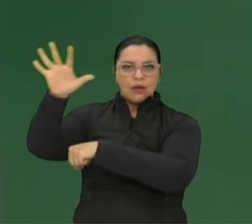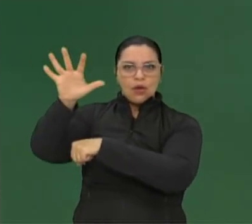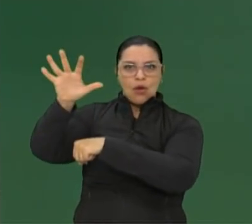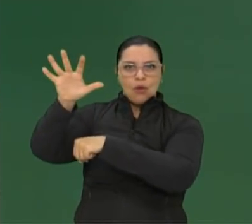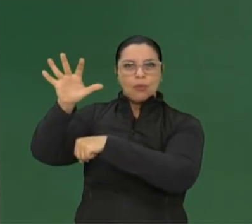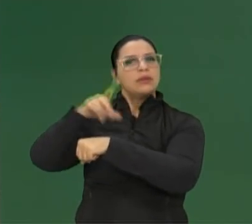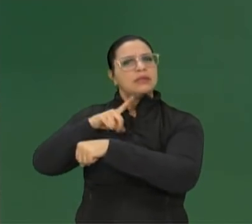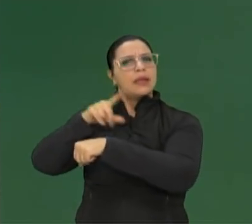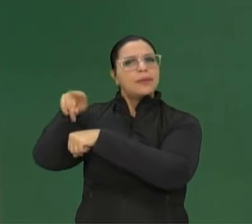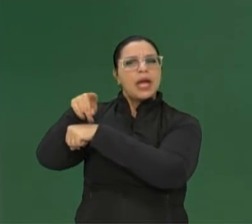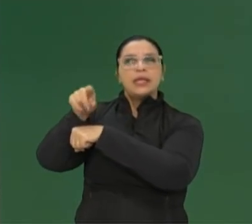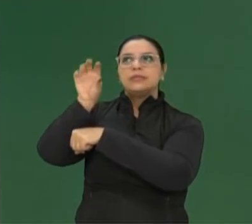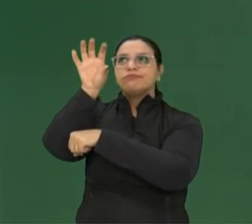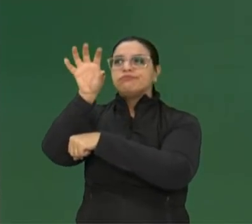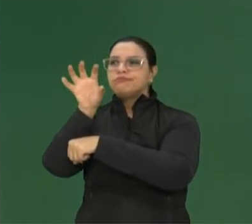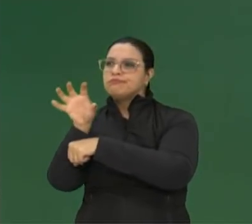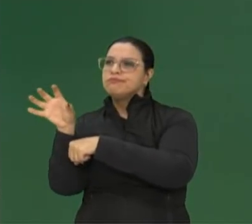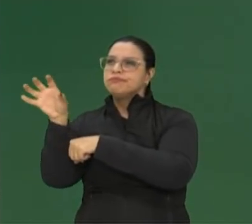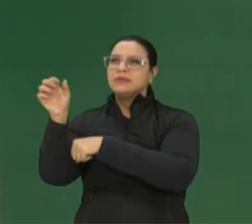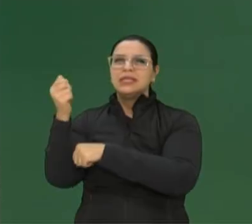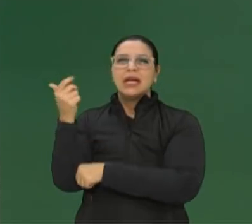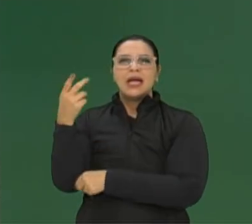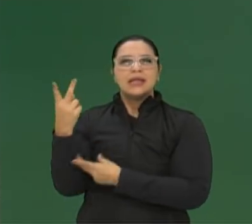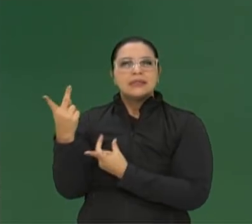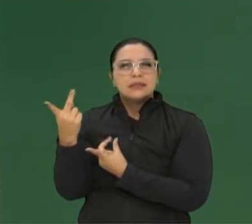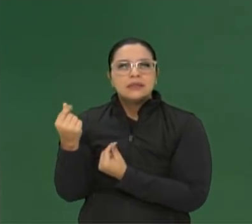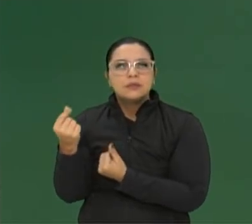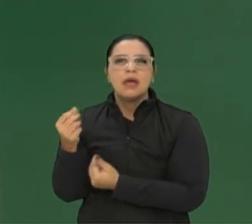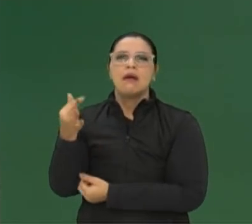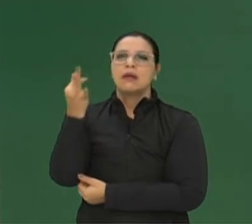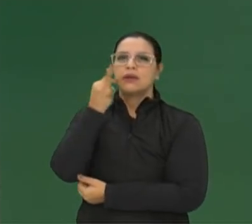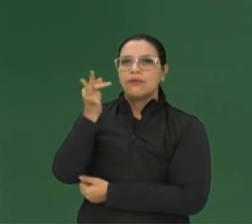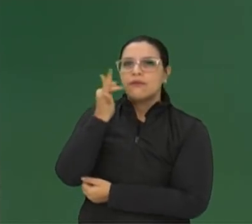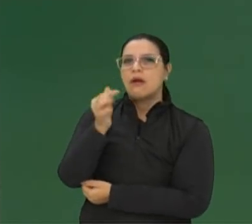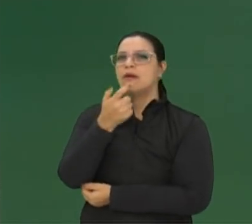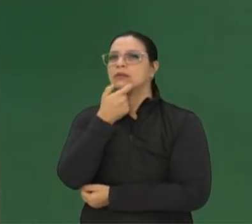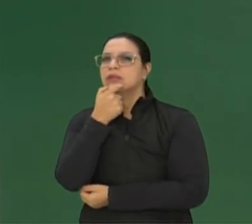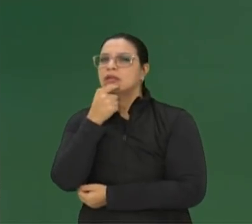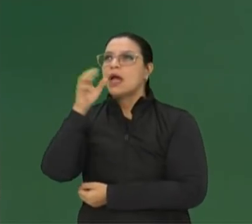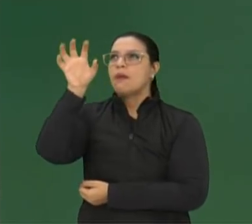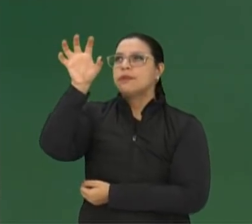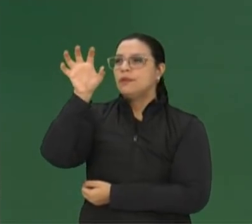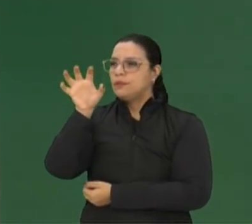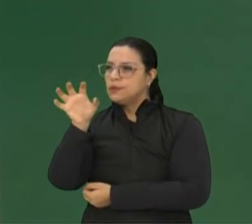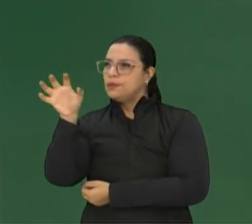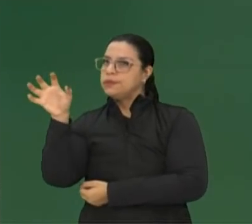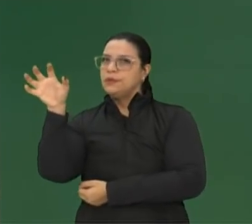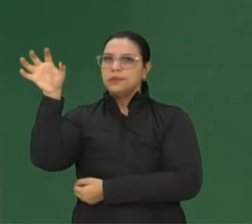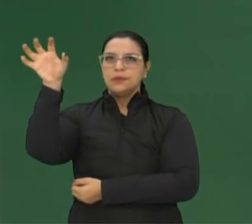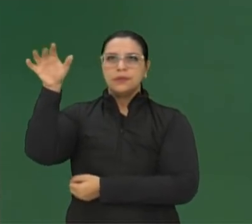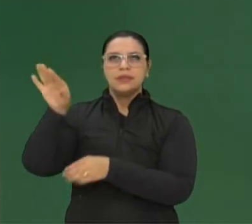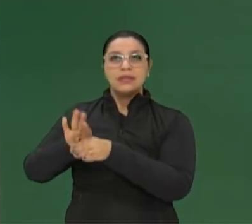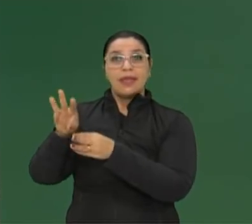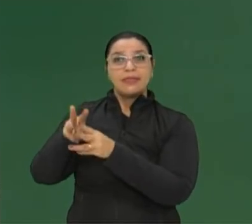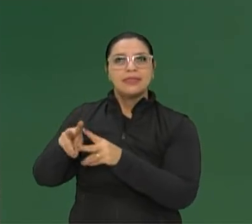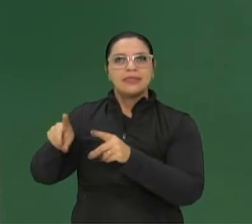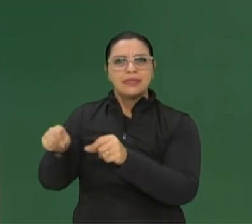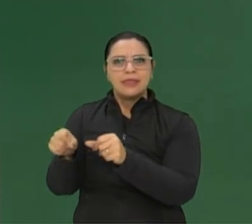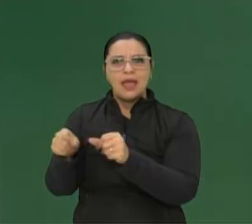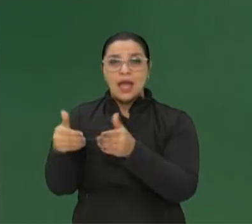A região da Espanha, da França, da Inglaterra começam a se formar e tem territórios